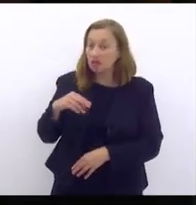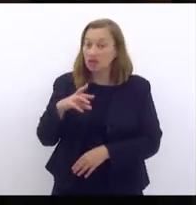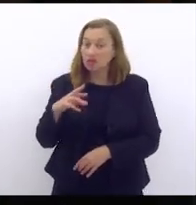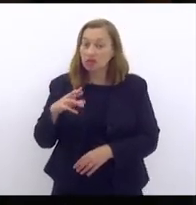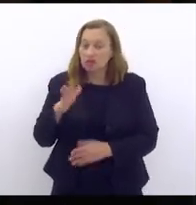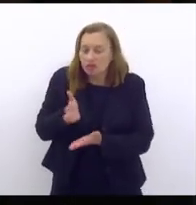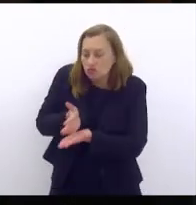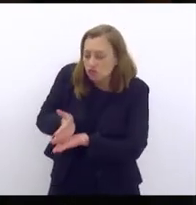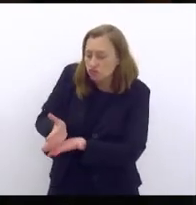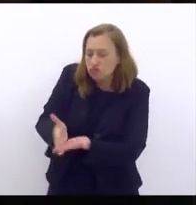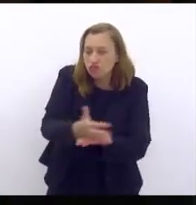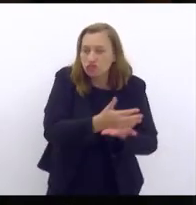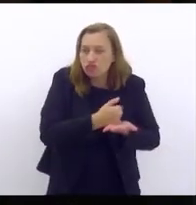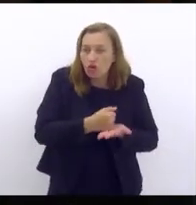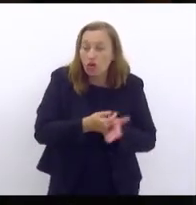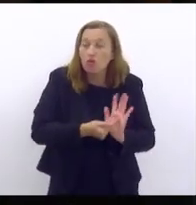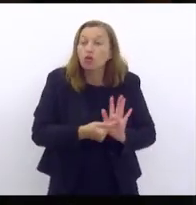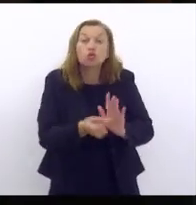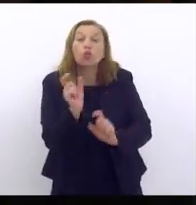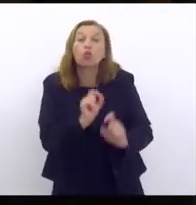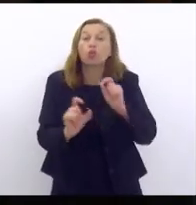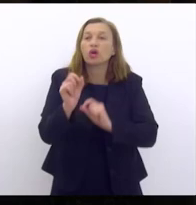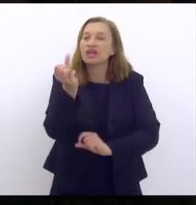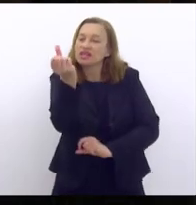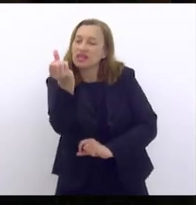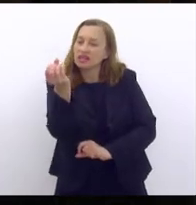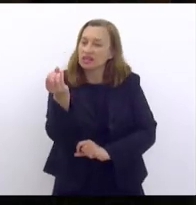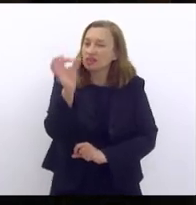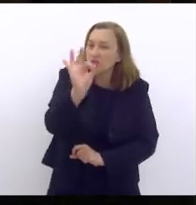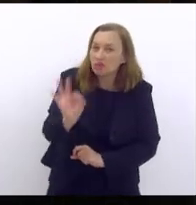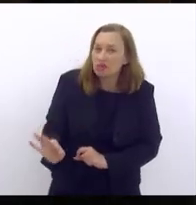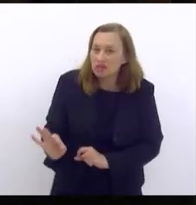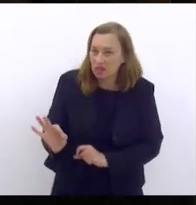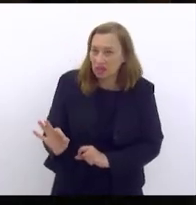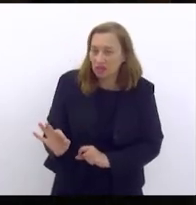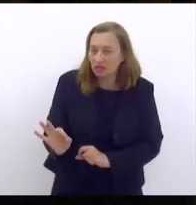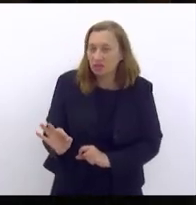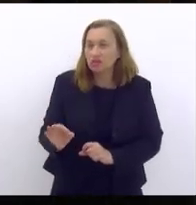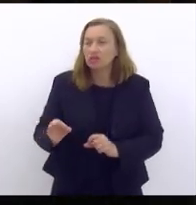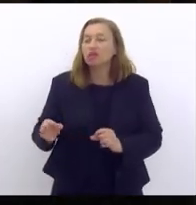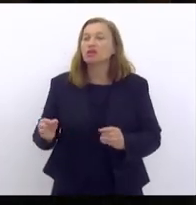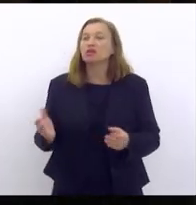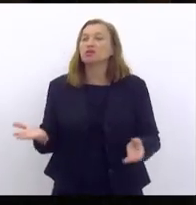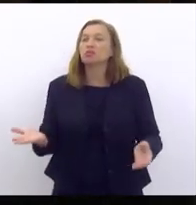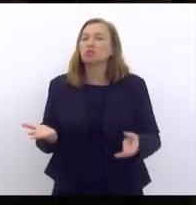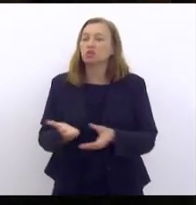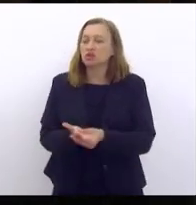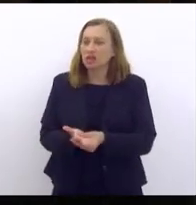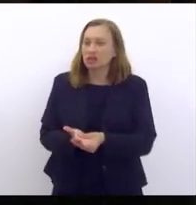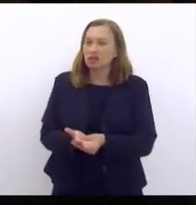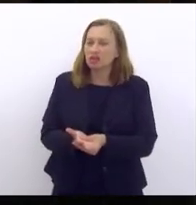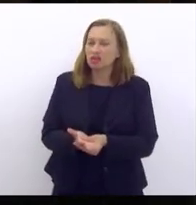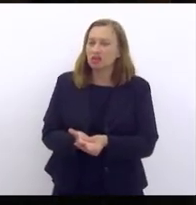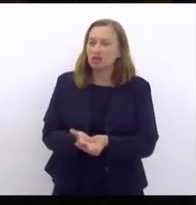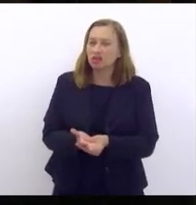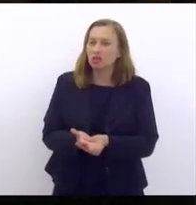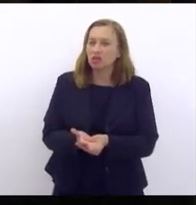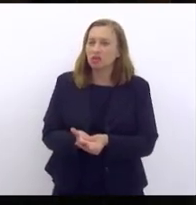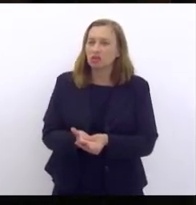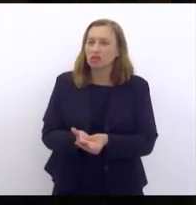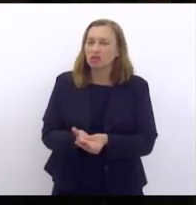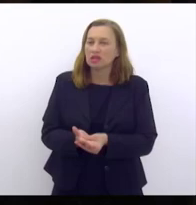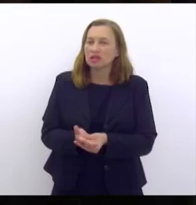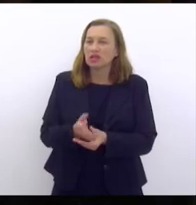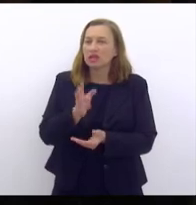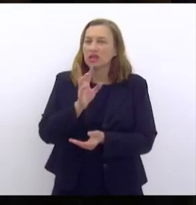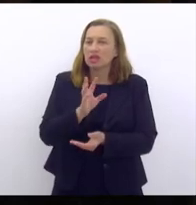levantamento revelou que 60% desses casos, desses processos, sequer chegaram a